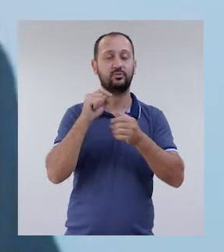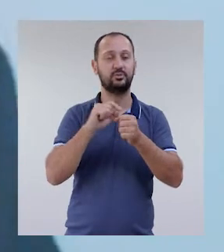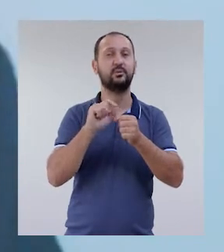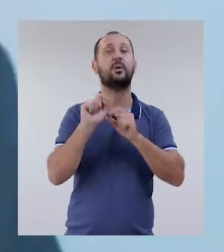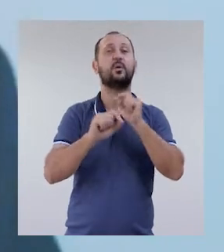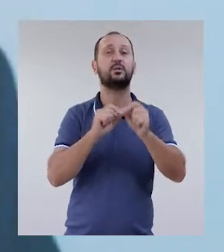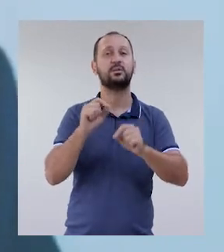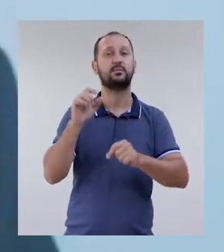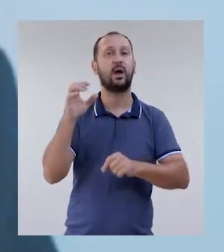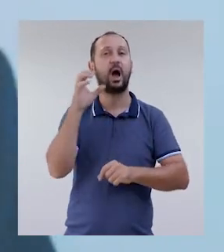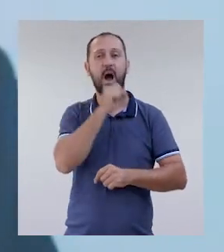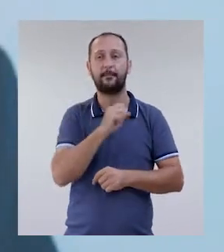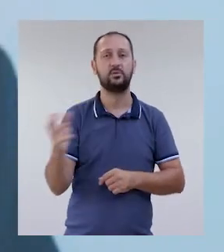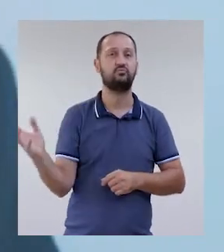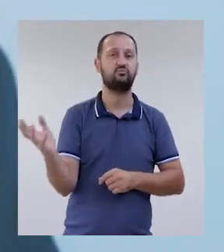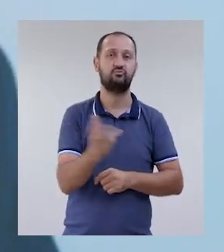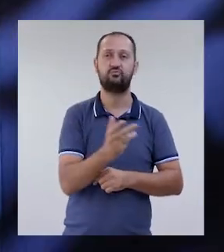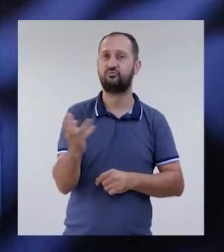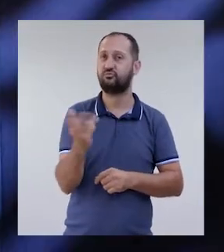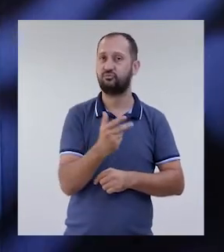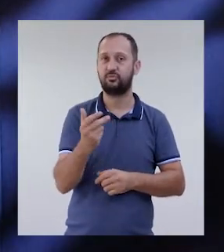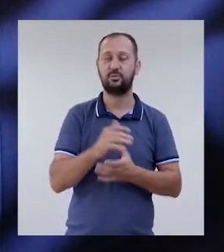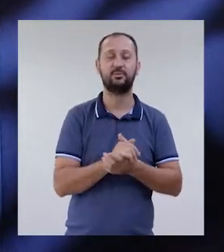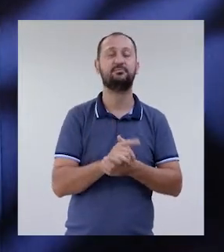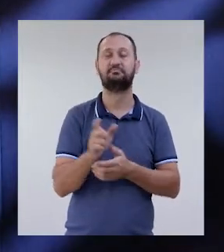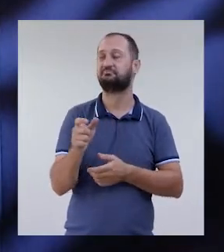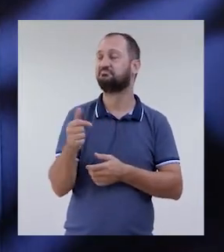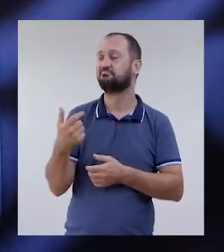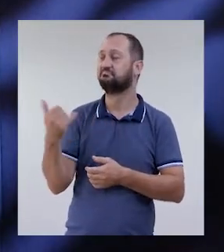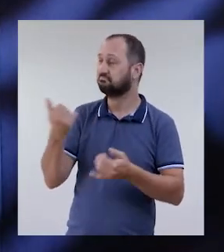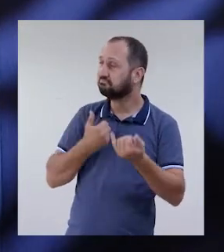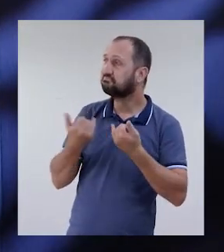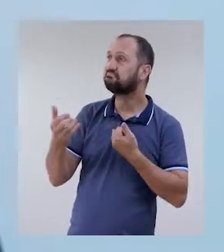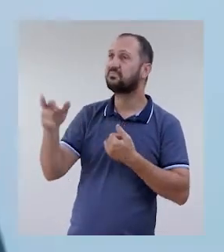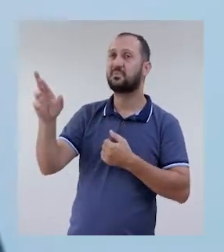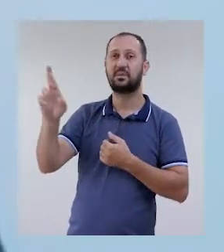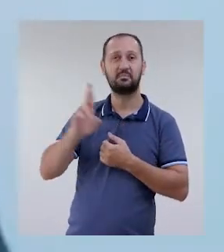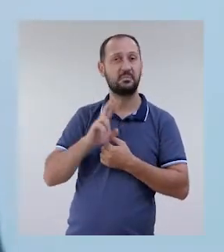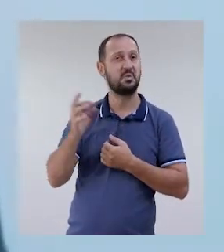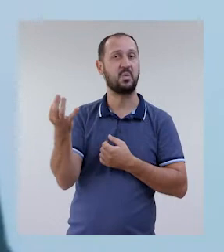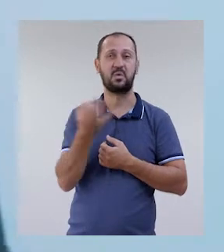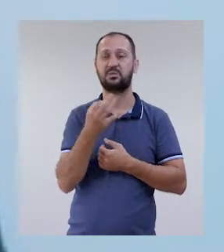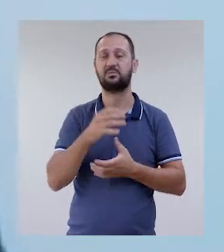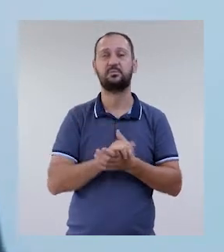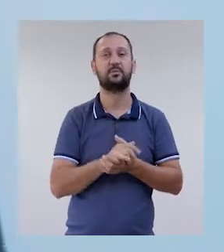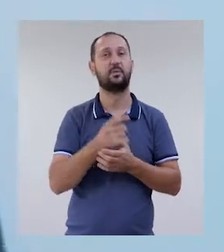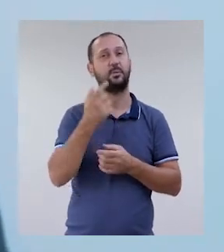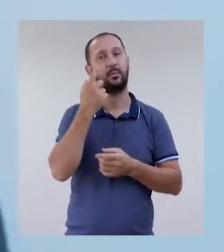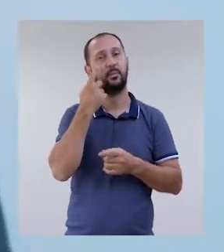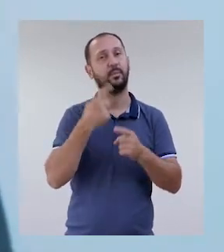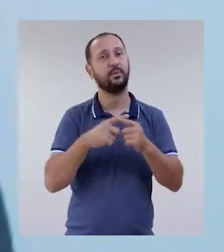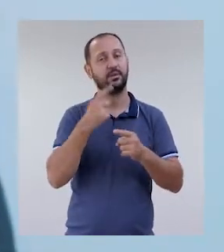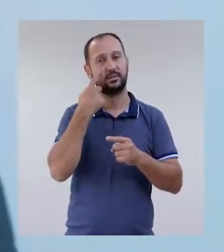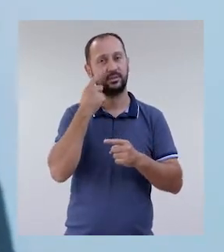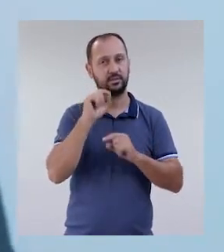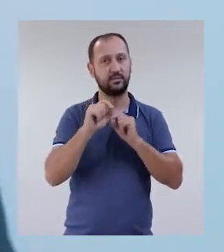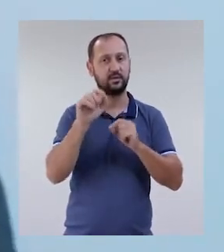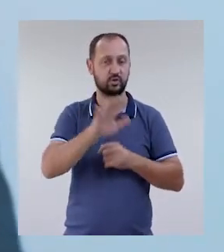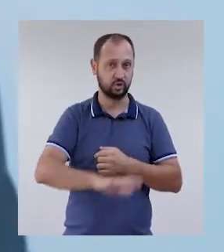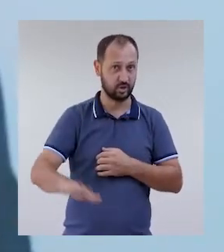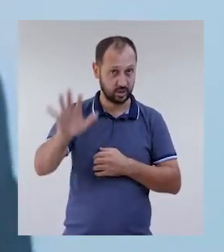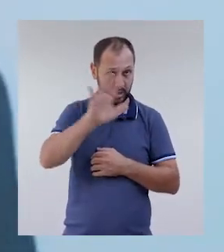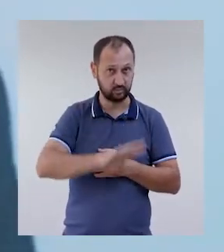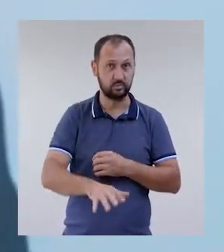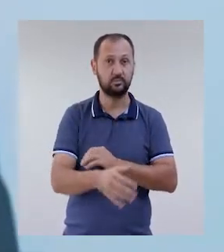absoluta celeridade, não tem dúvida alguma. São ótimas notícias. Você costuma ouvir, também em